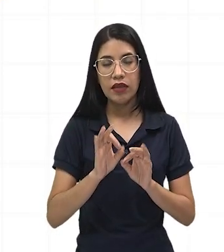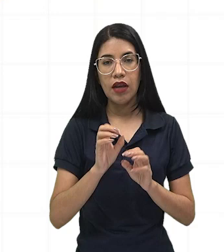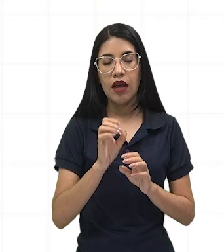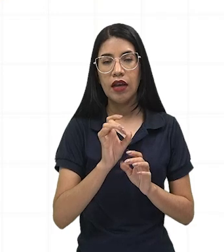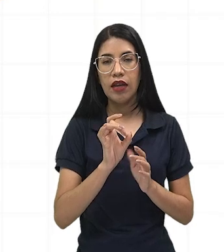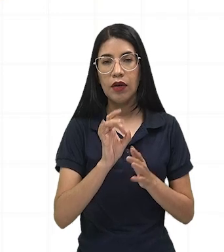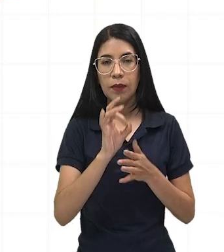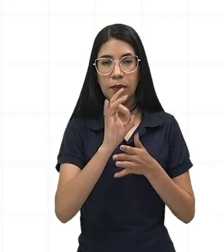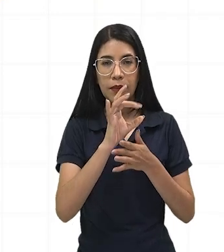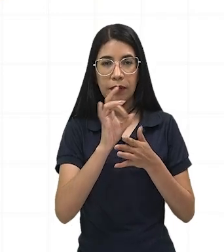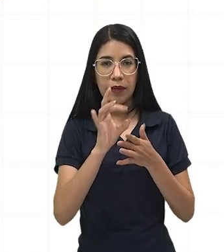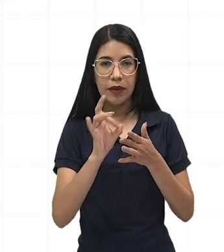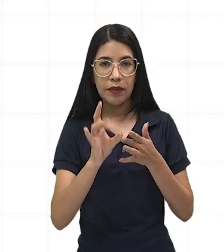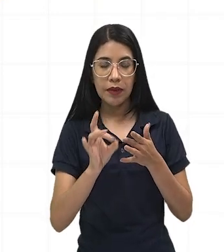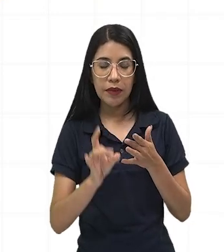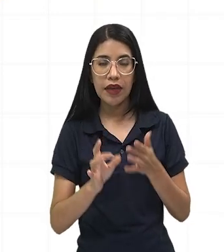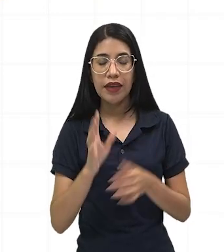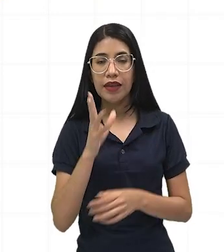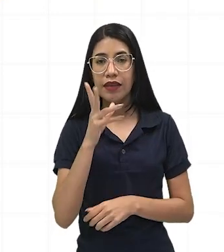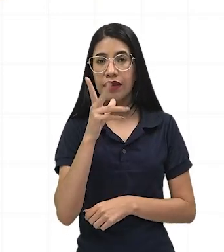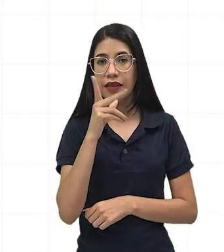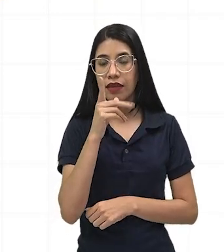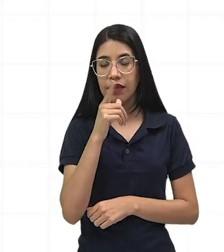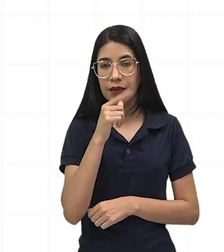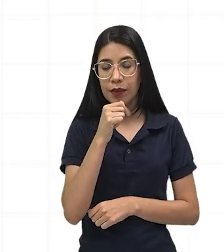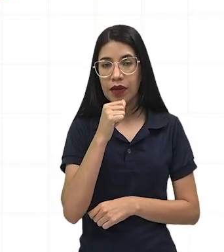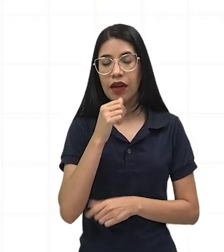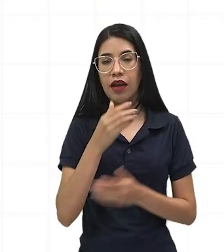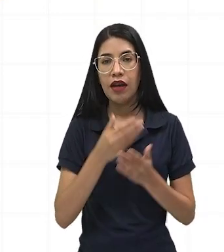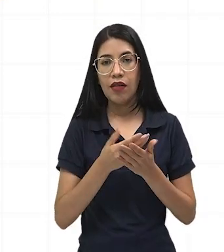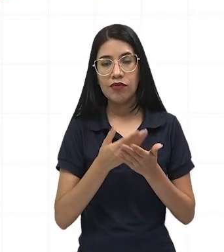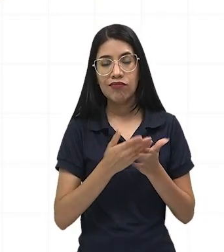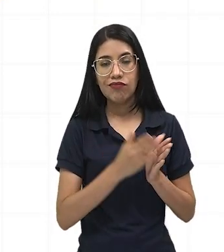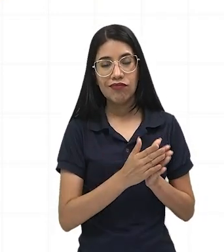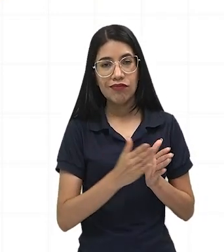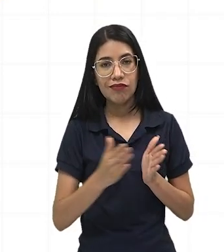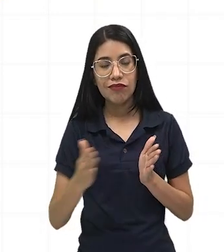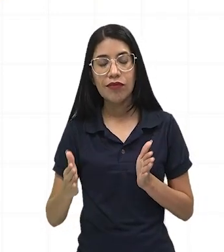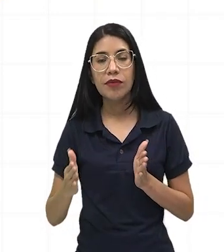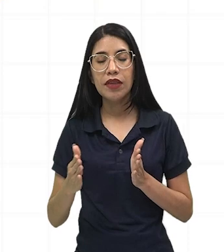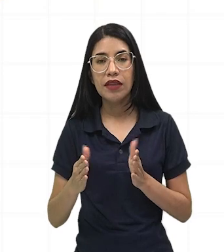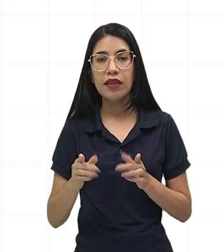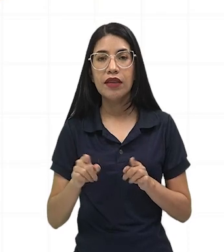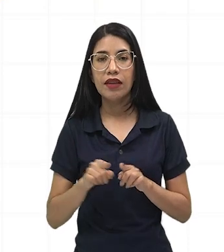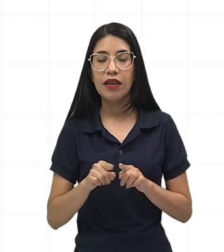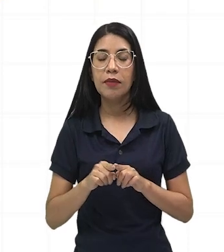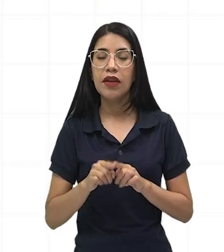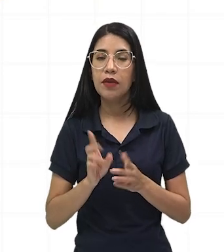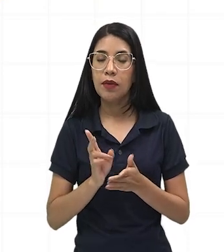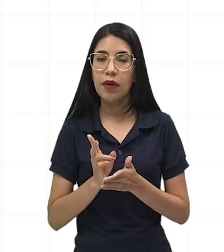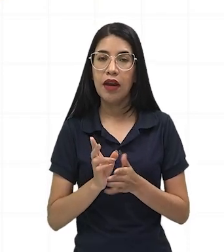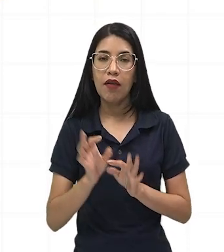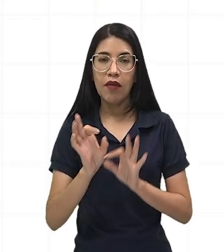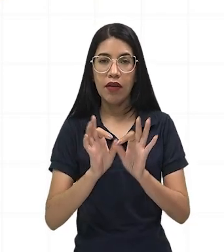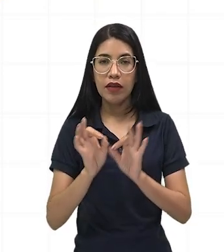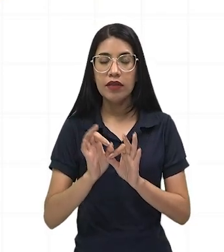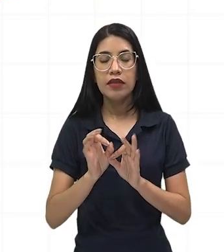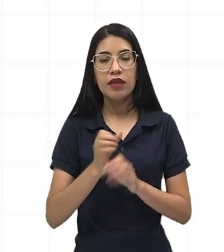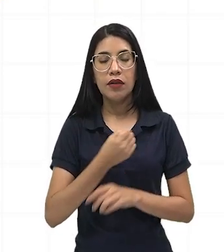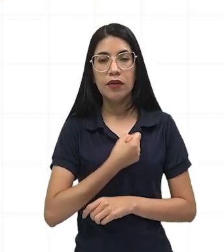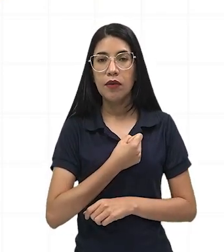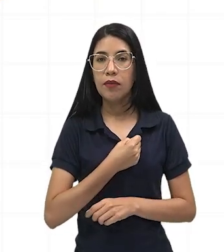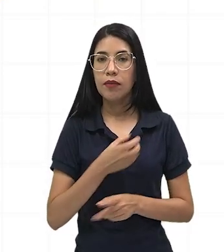nós gastaríamos o resto da aula todinha construindo, e inclusive iria entrar pela noite construindo o número, porque olha quantos números